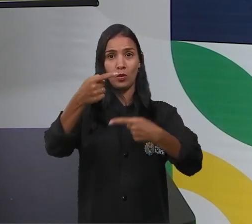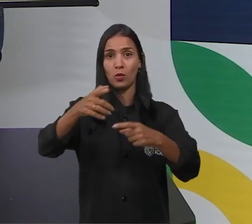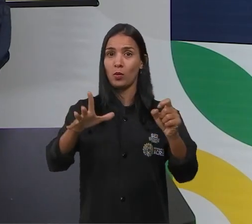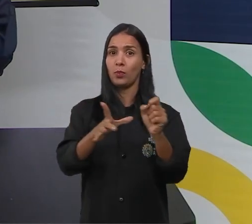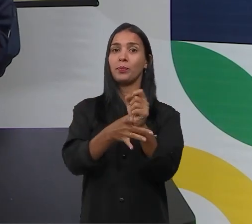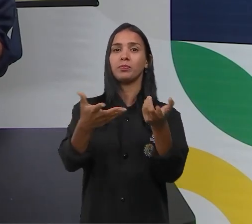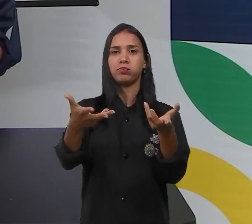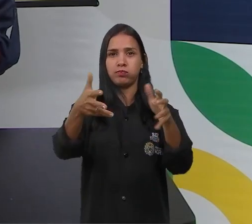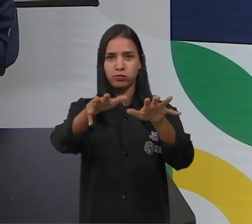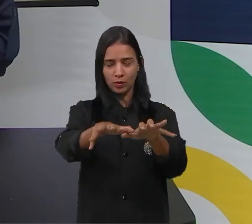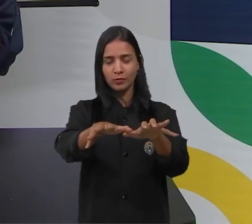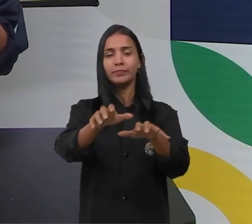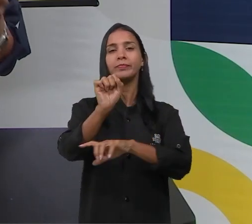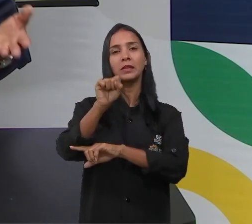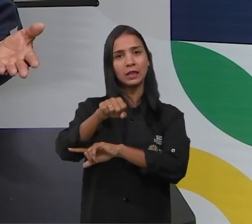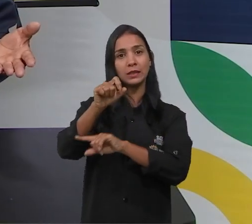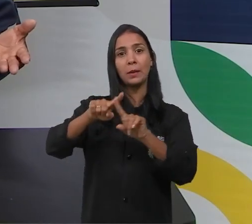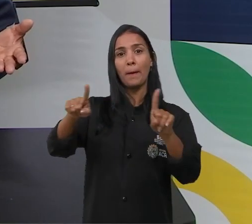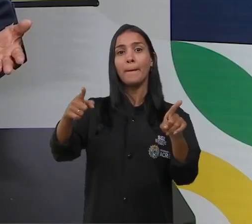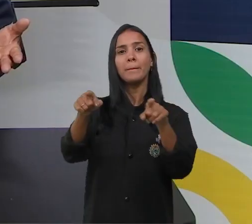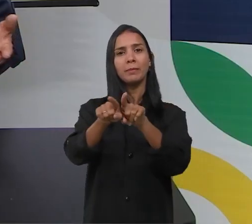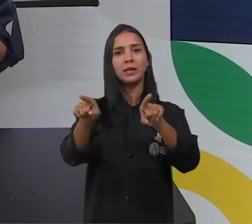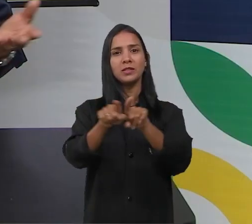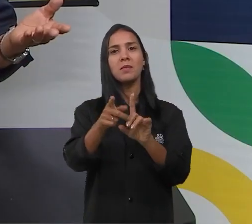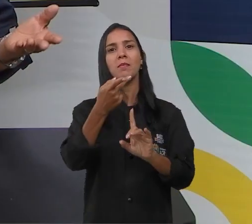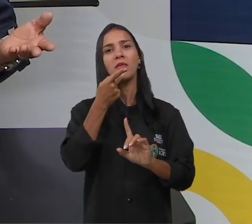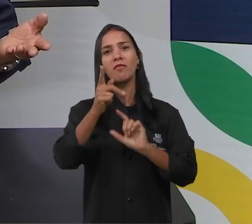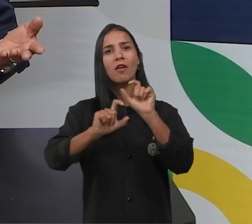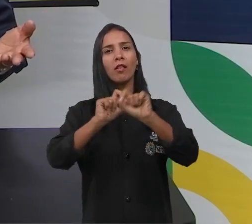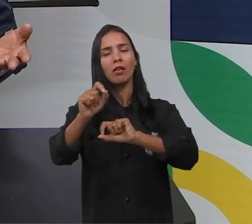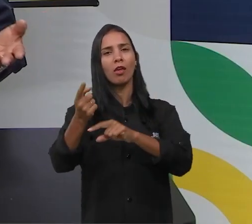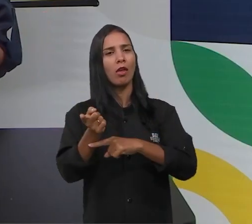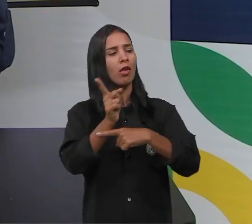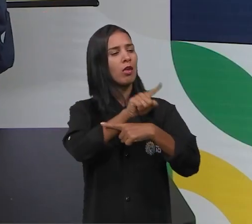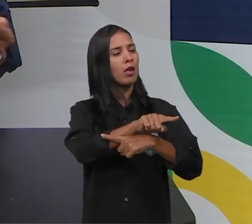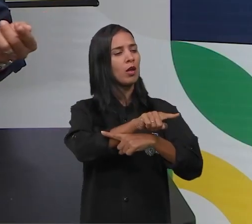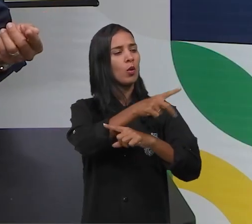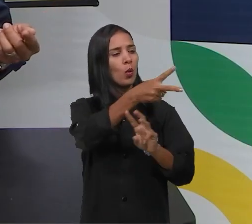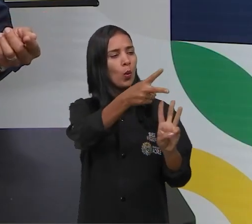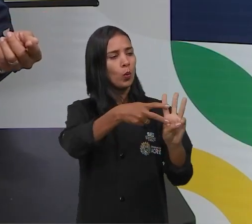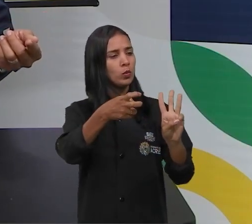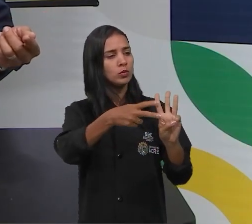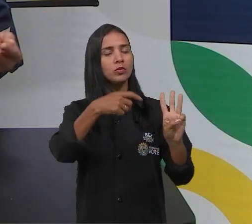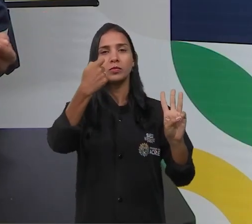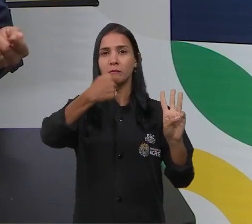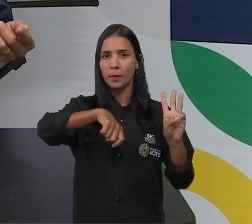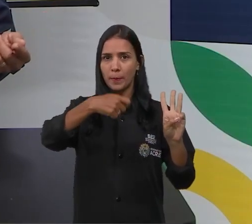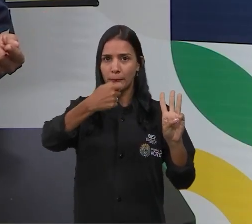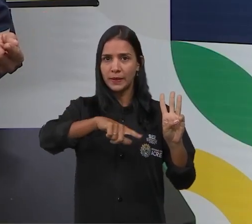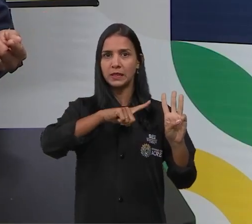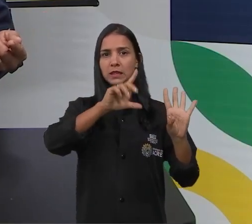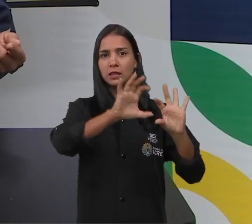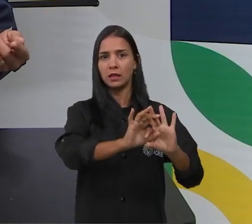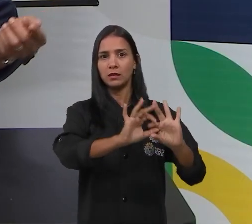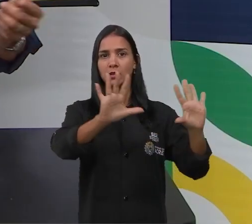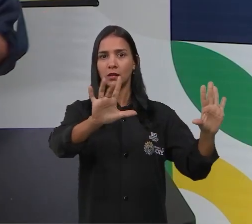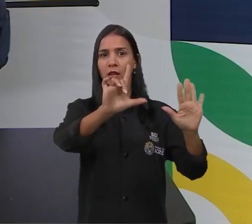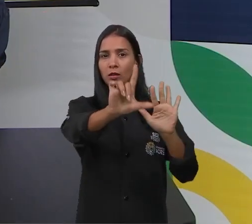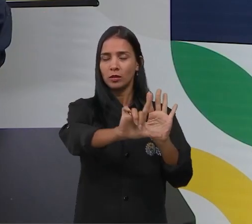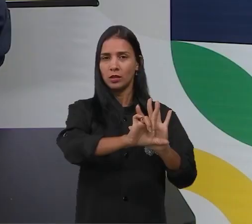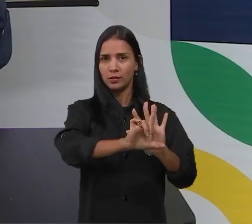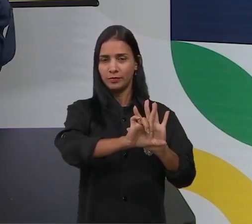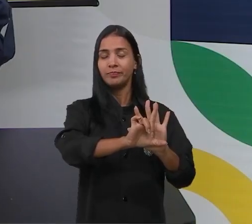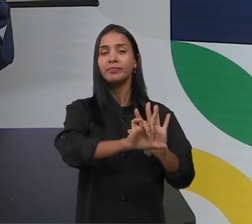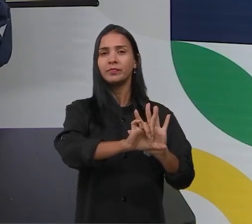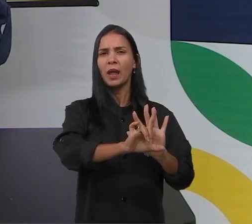defendem que o índio e o menor devem ser considerados irresponsáveis diante da lei, quando a